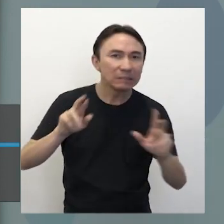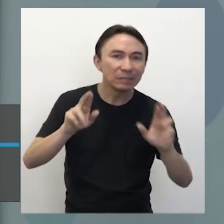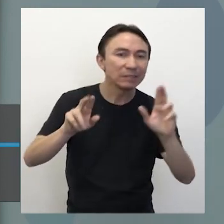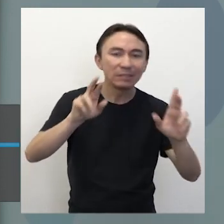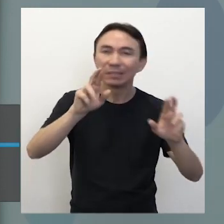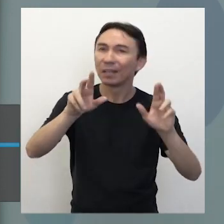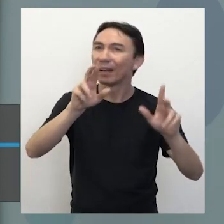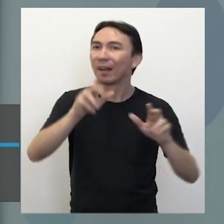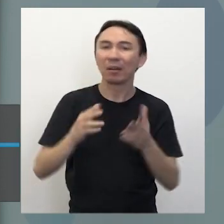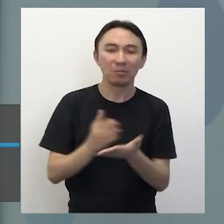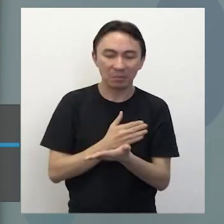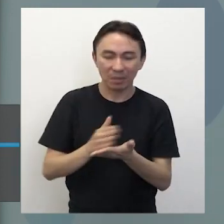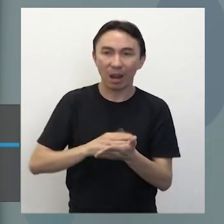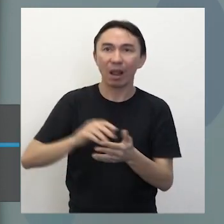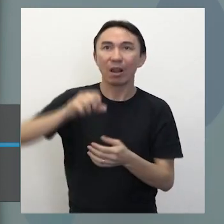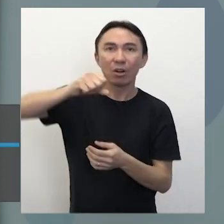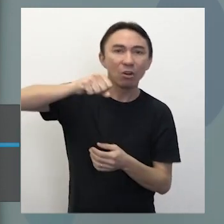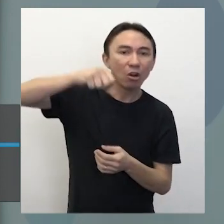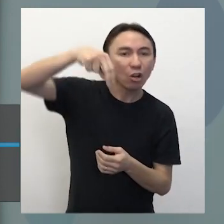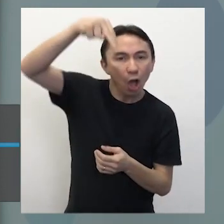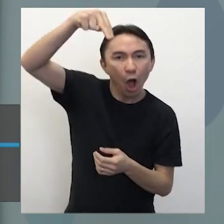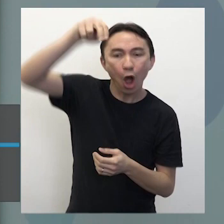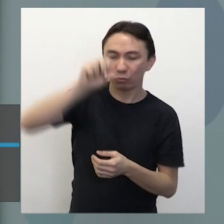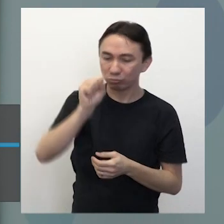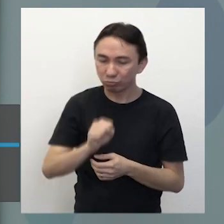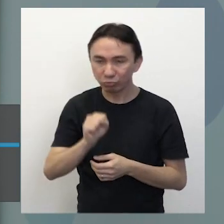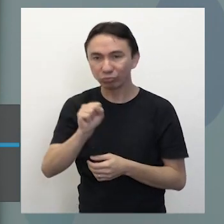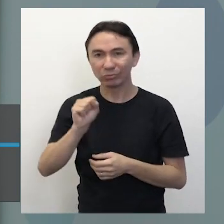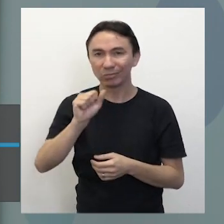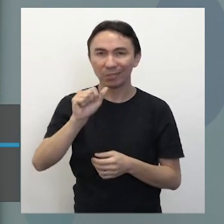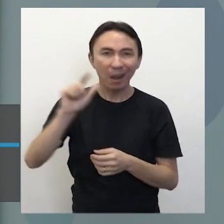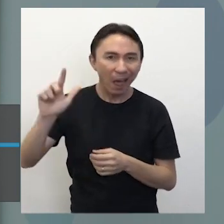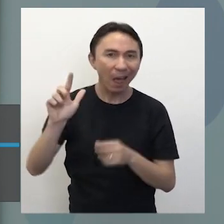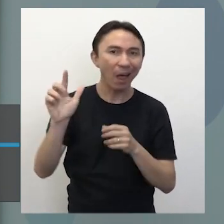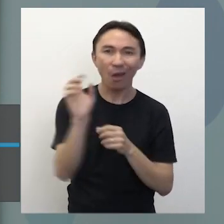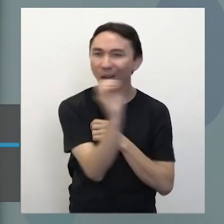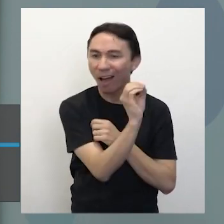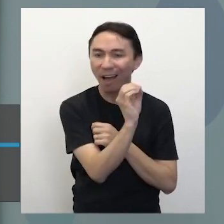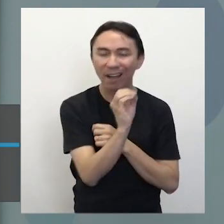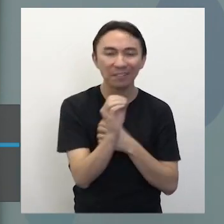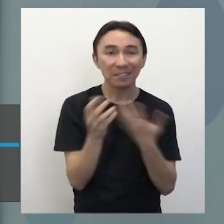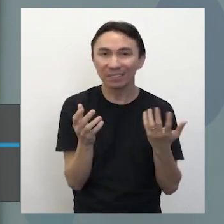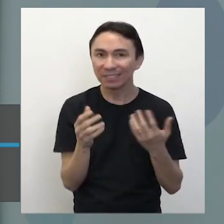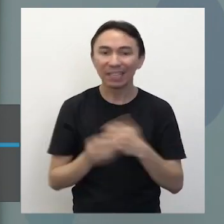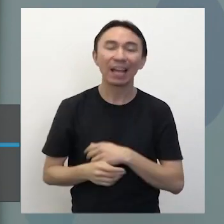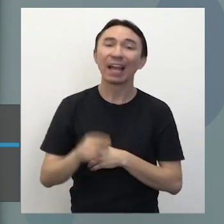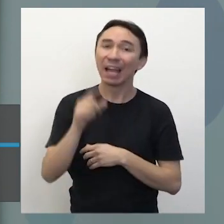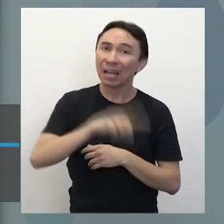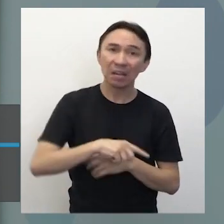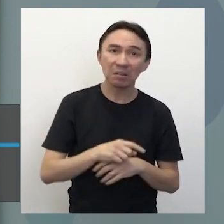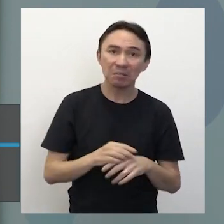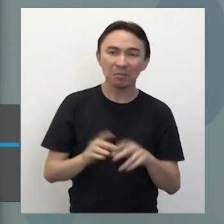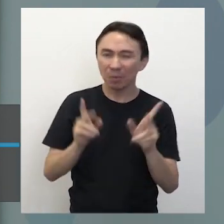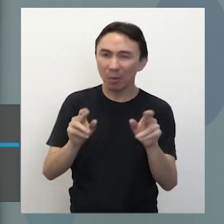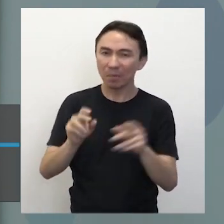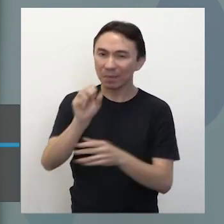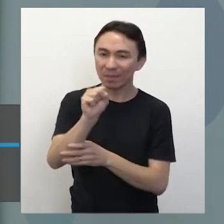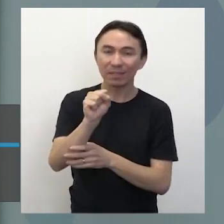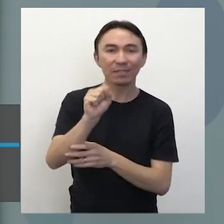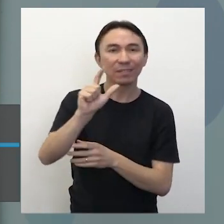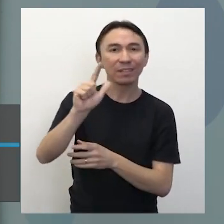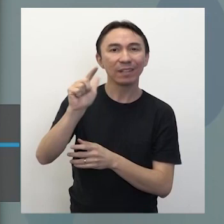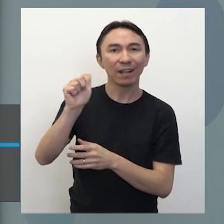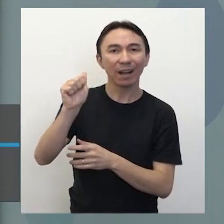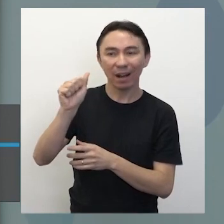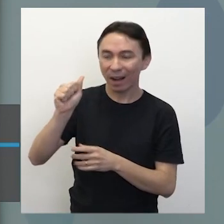para o sul, oeste, centro-oeste, nós temos um sotaque. E aí o que nós vimos foi uma espécie de slam, né, feito pelos nordestinos. E o que nós fazemos